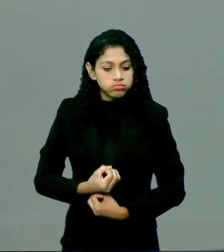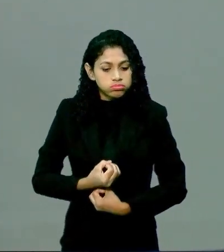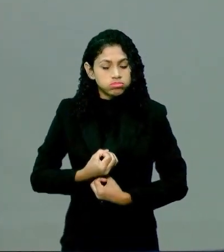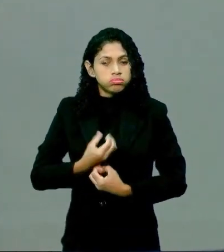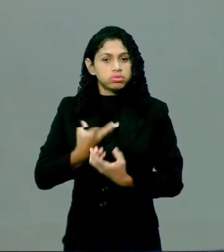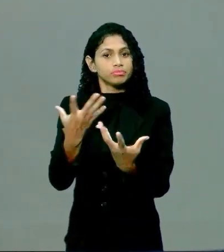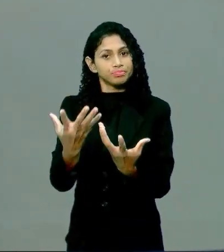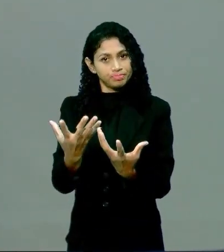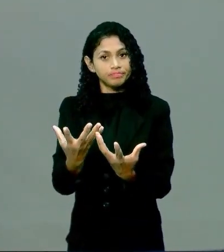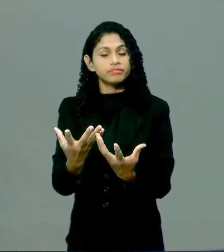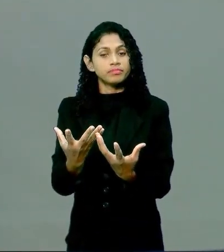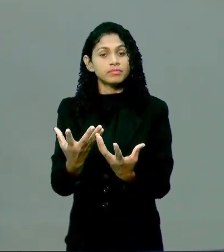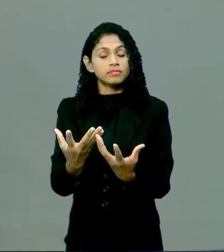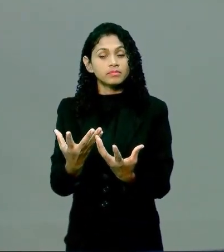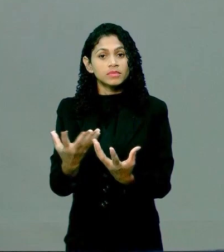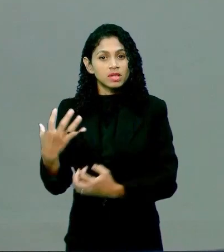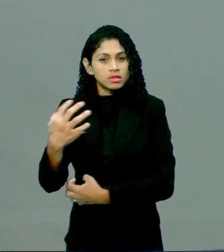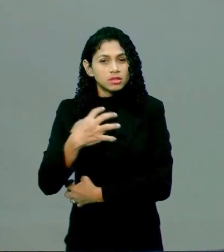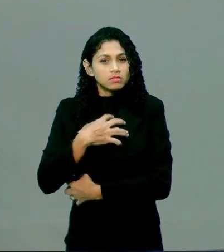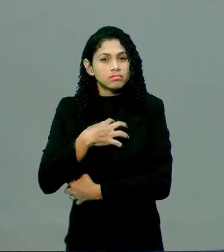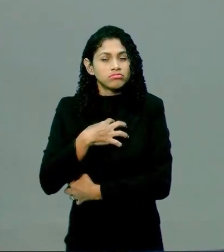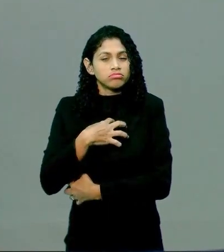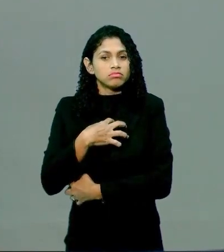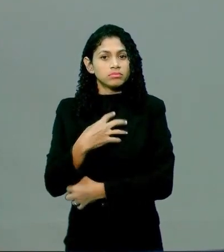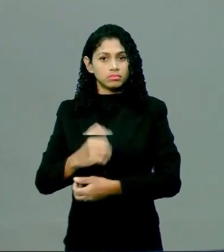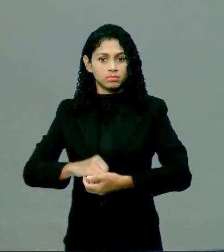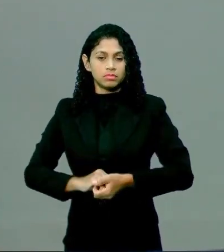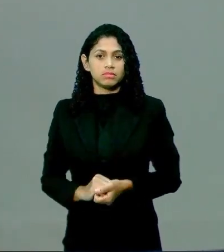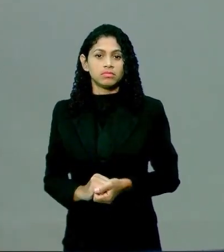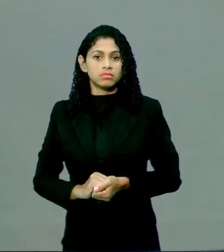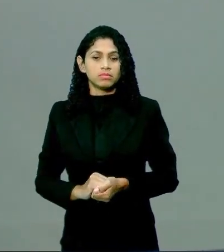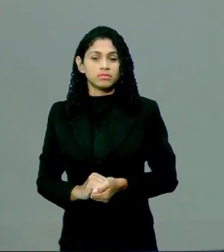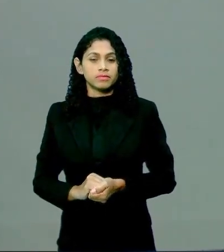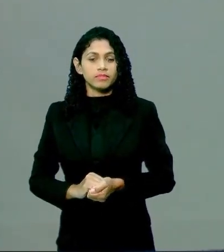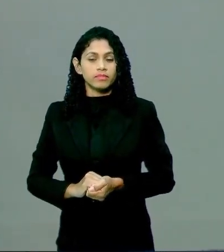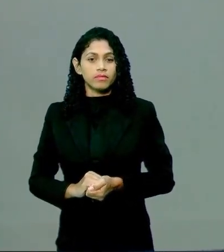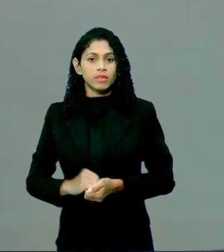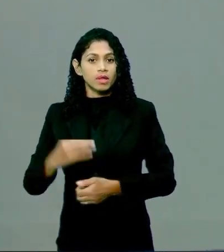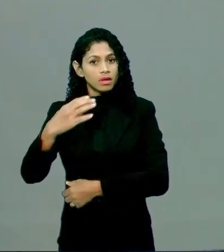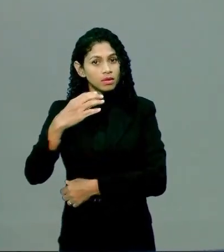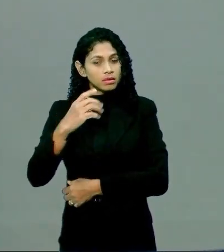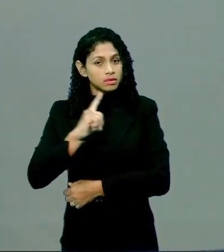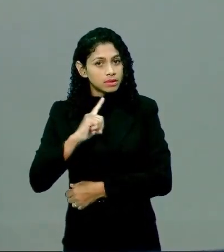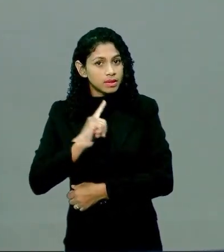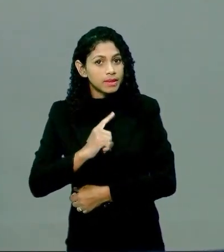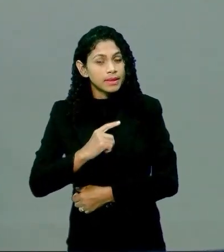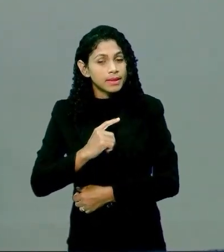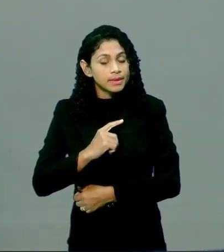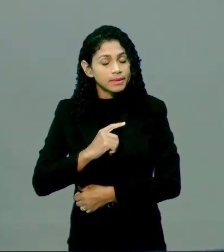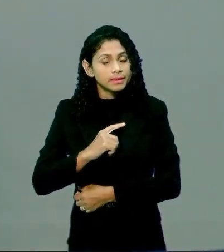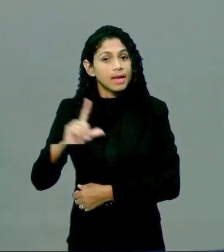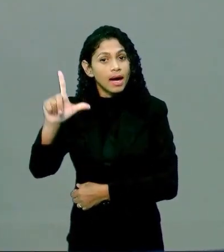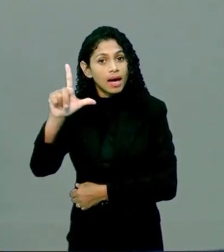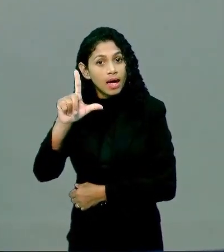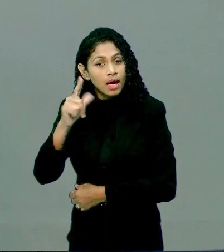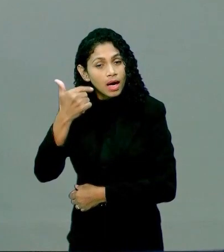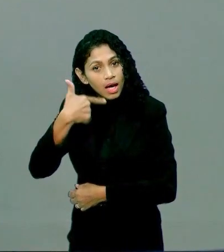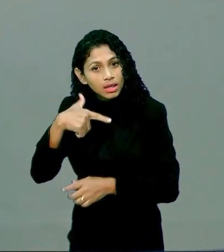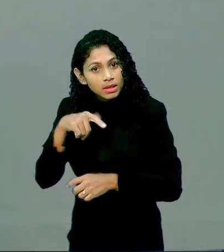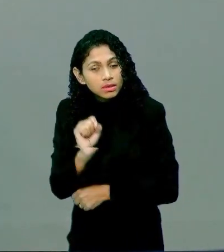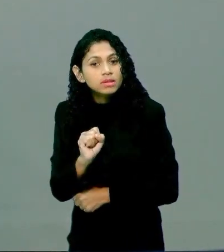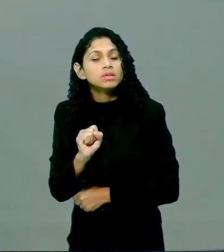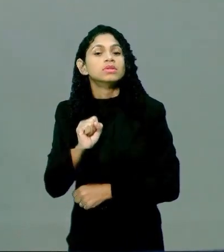pessoal, resumindo assim, é aquela função em que eu tenho a língua, vamos lá, eu tenho a língua portuguesa e aí